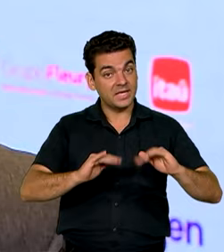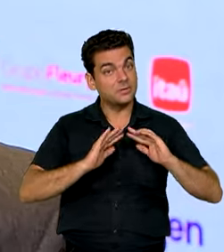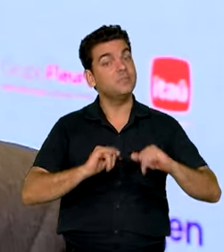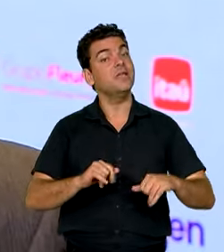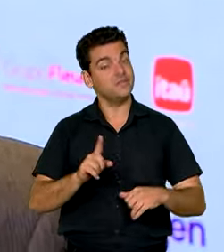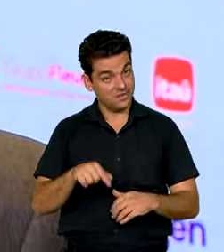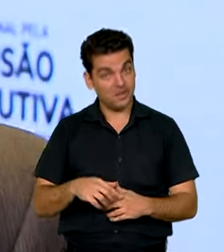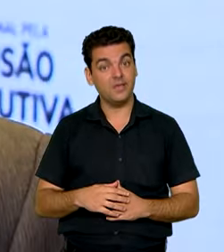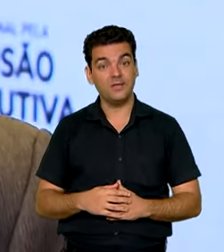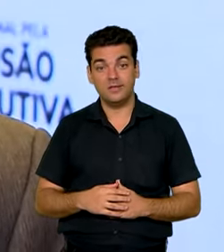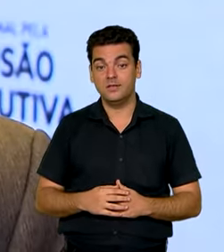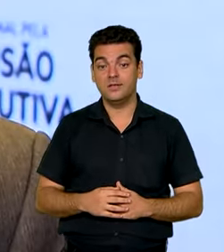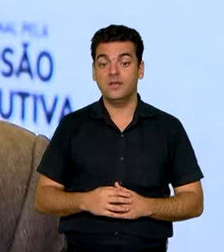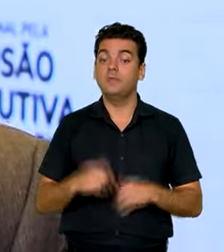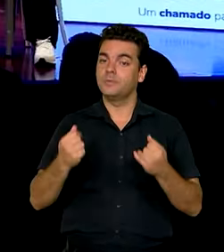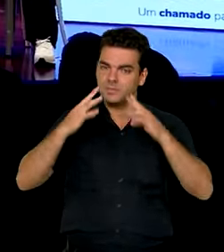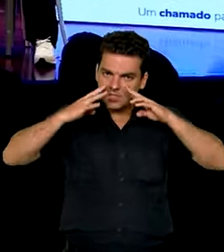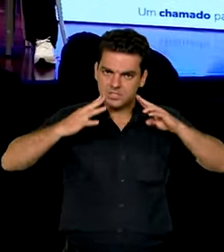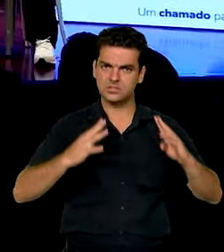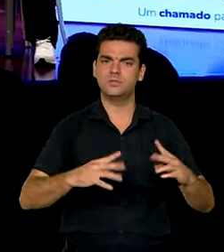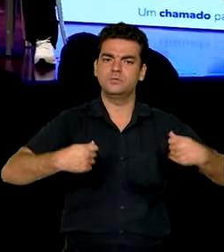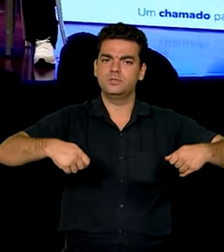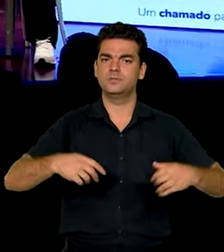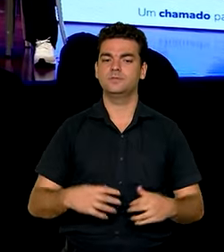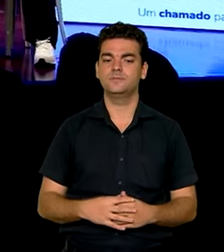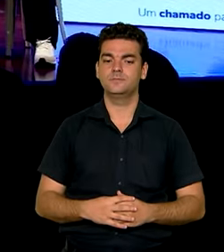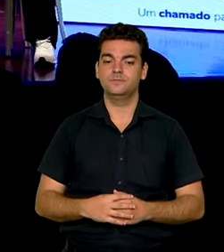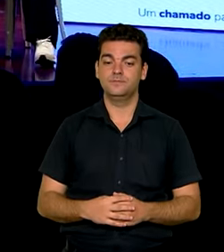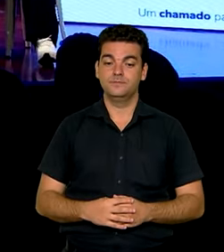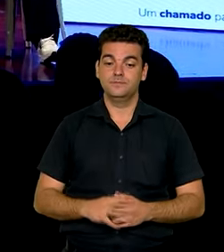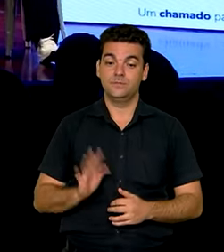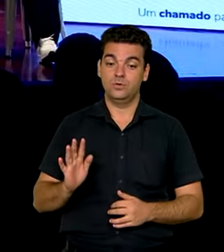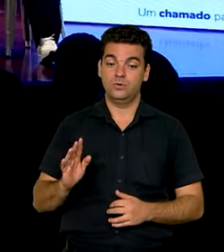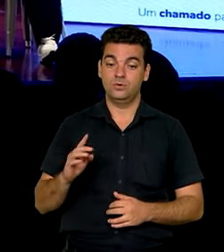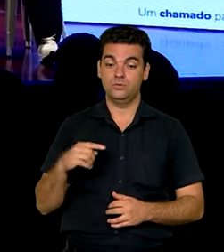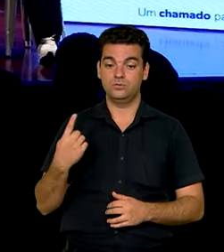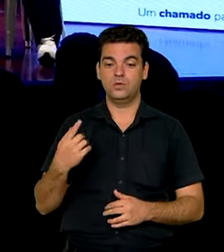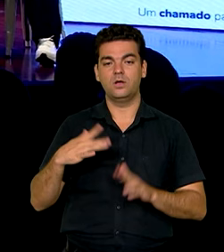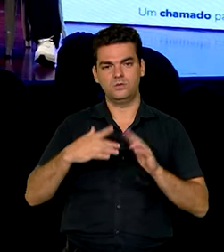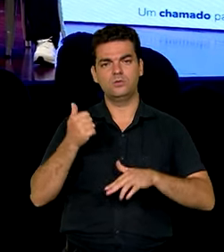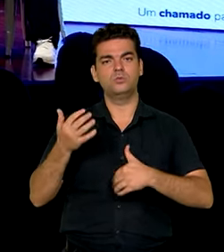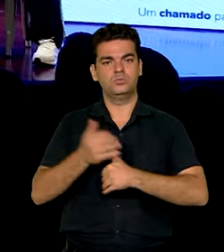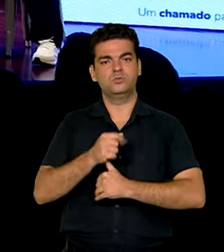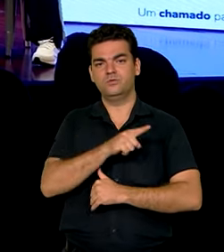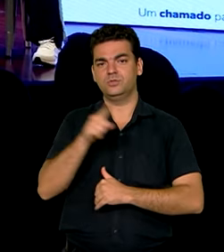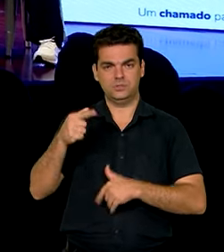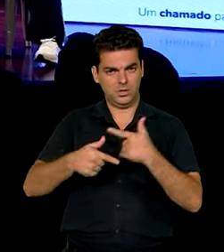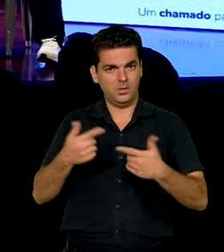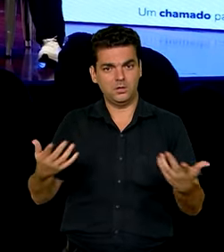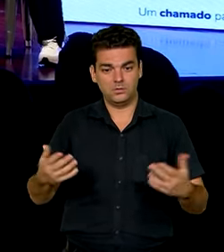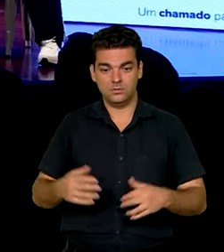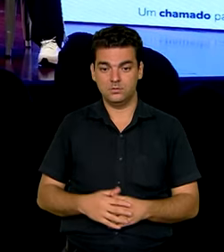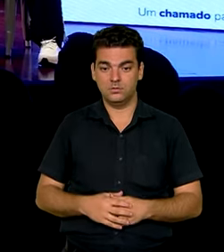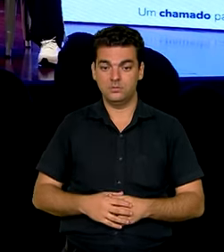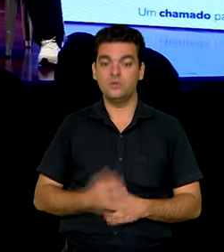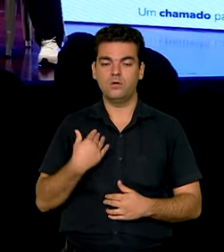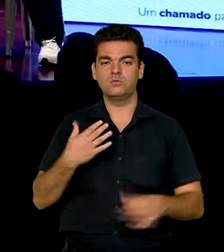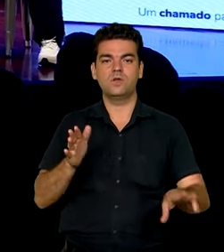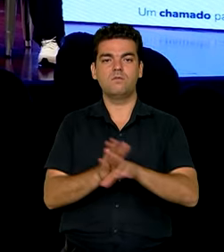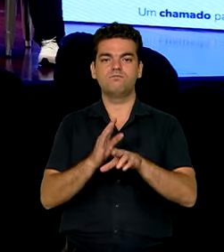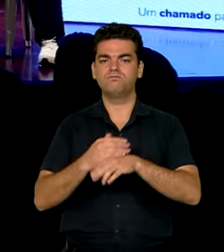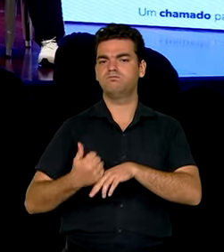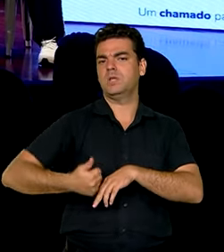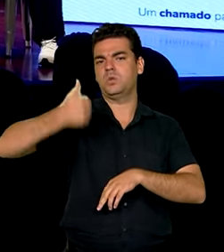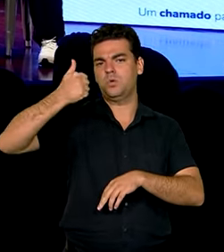e é preciso saber ouvir, escutar. Um dia vamos lhe substituir todos vocês. Então chegaremos no topo